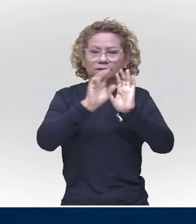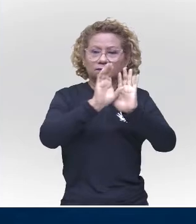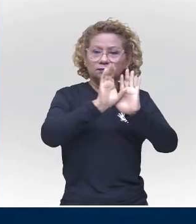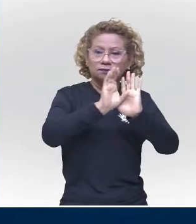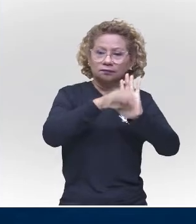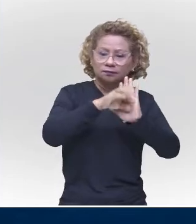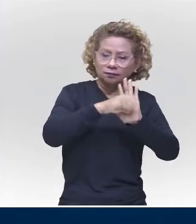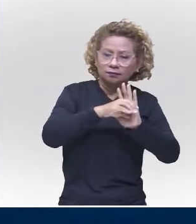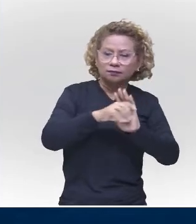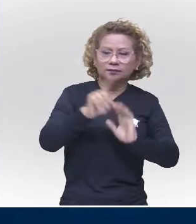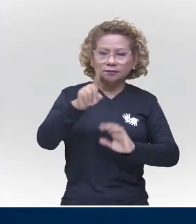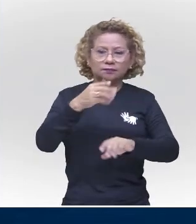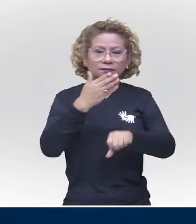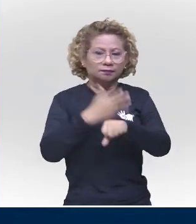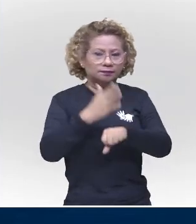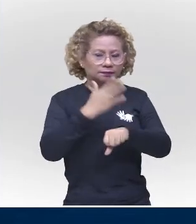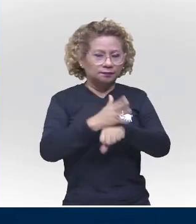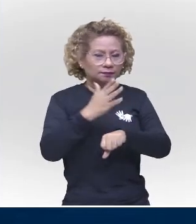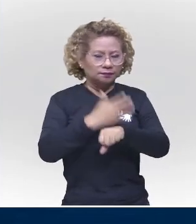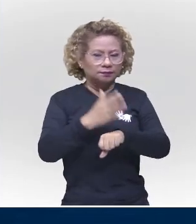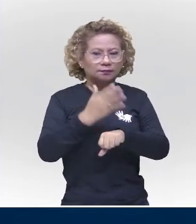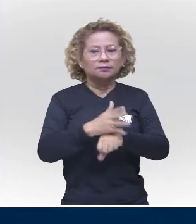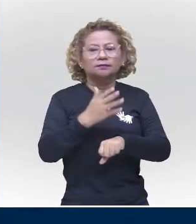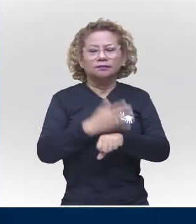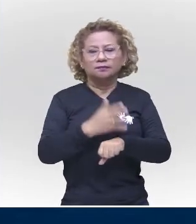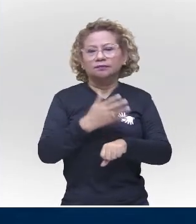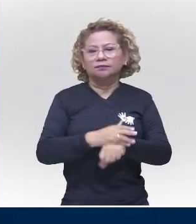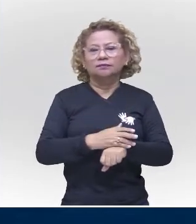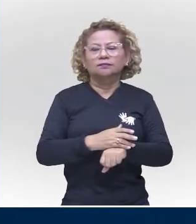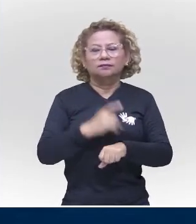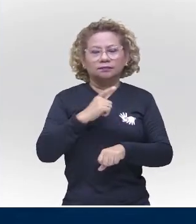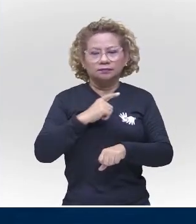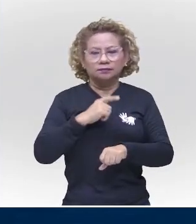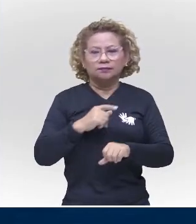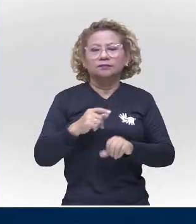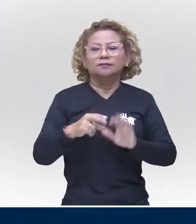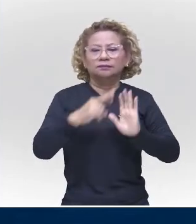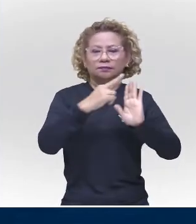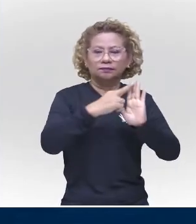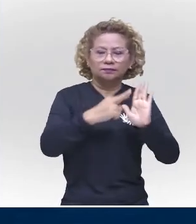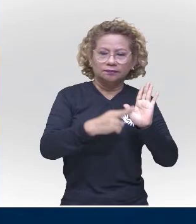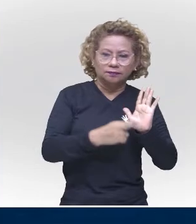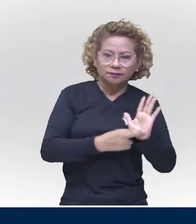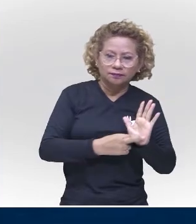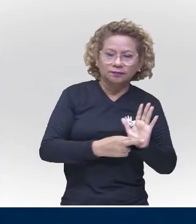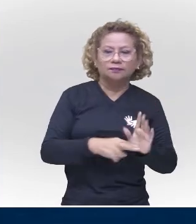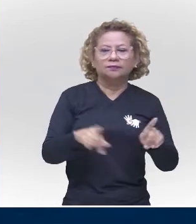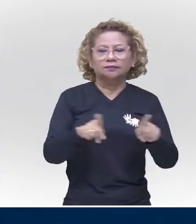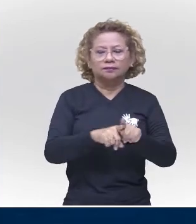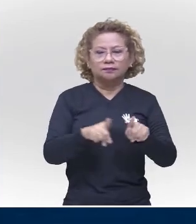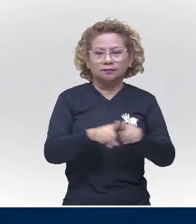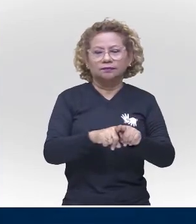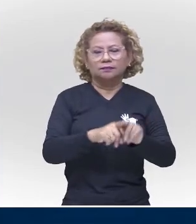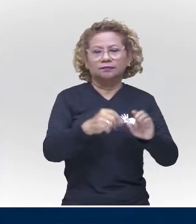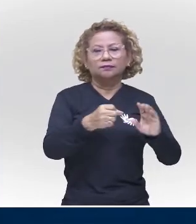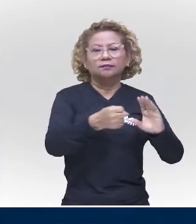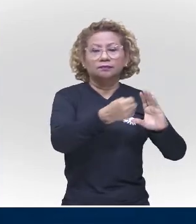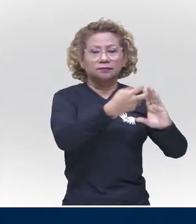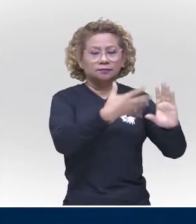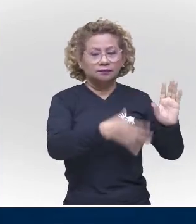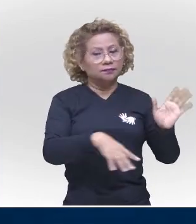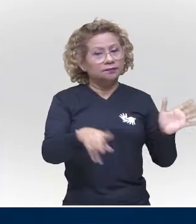são práticas ou jogos, né, que possuem as suas próprias regras, possuem as suas características, que podem